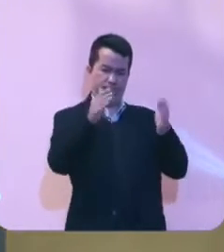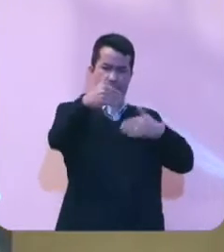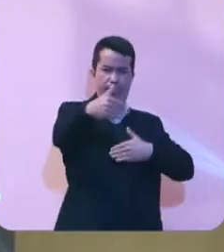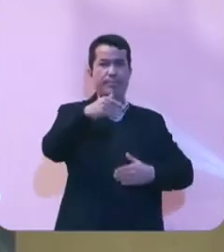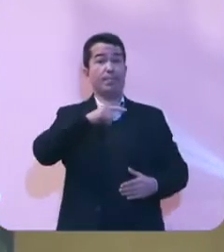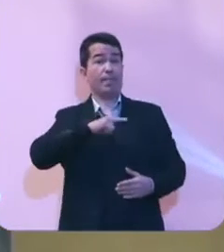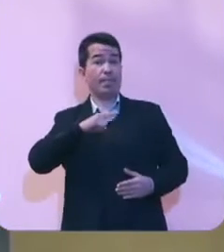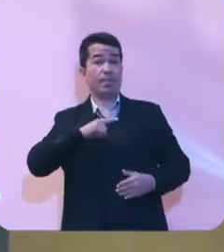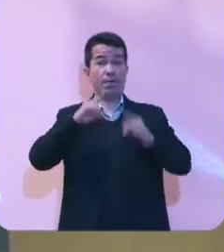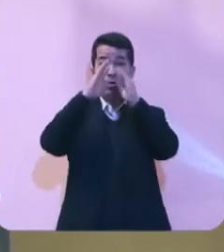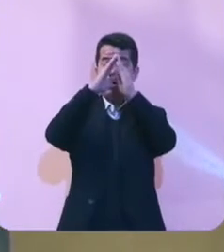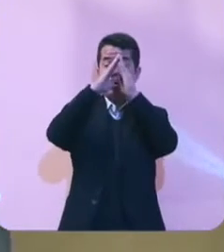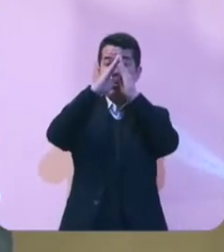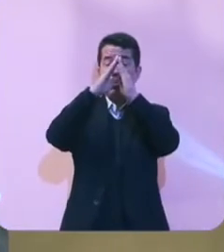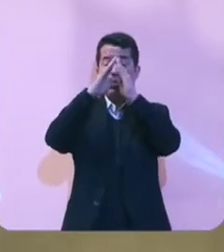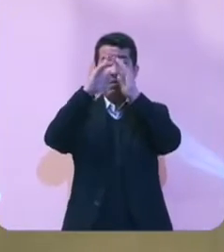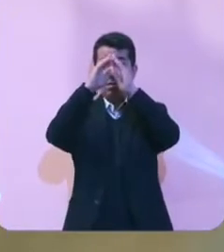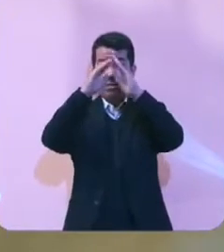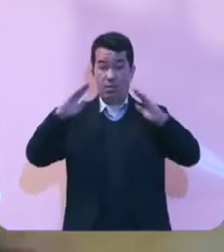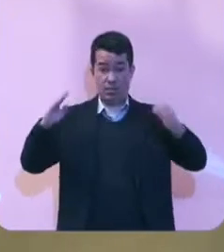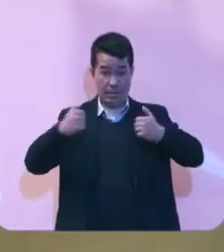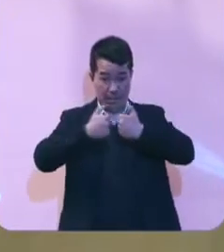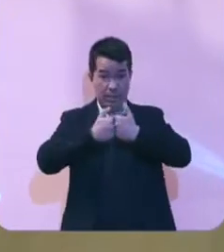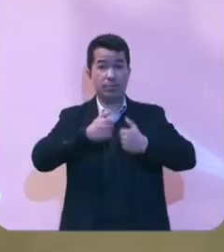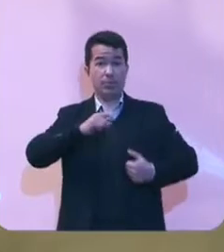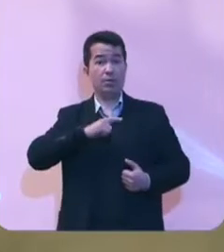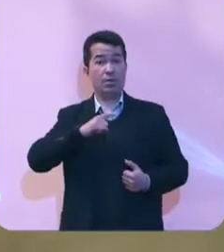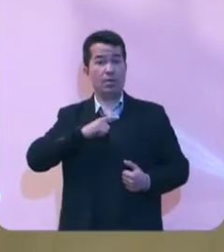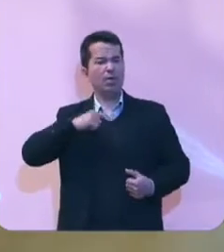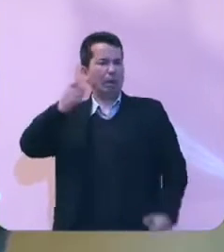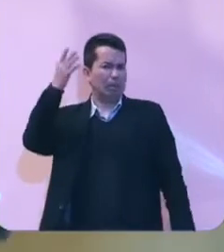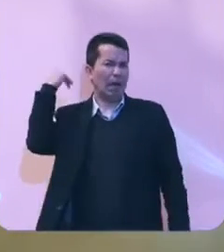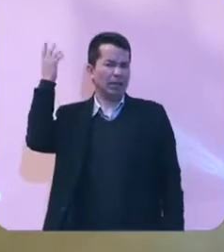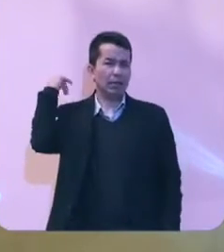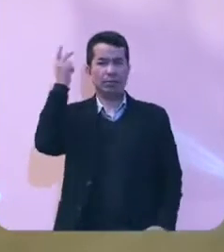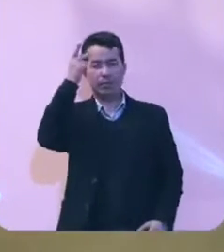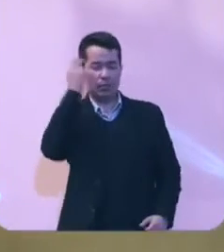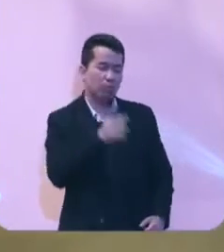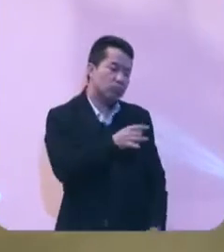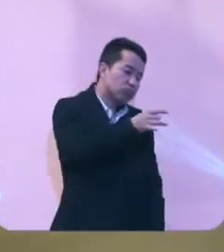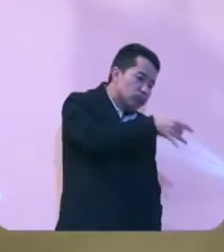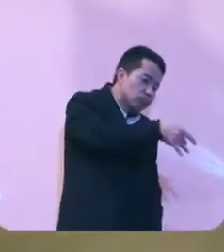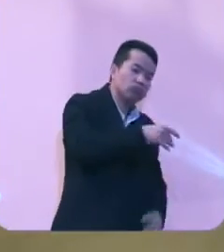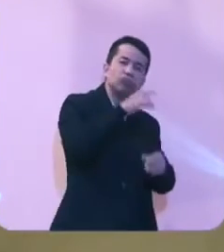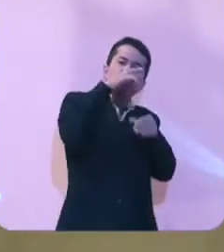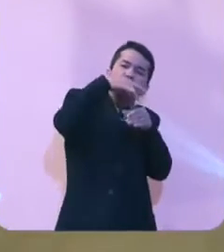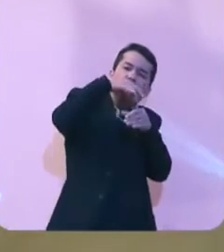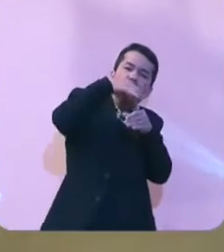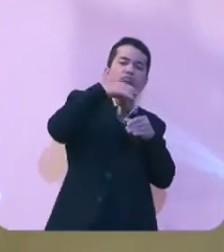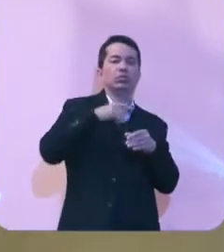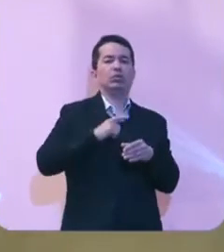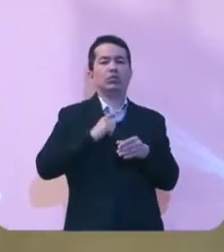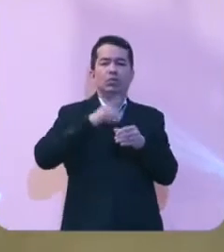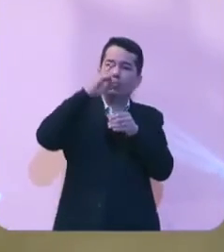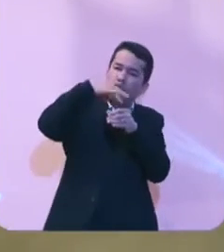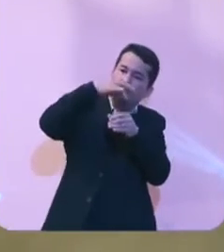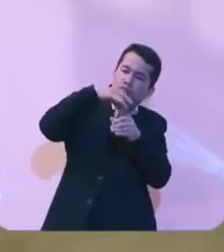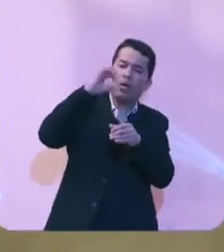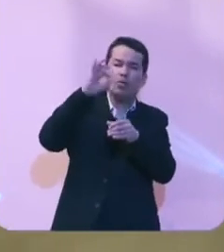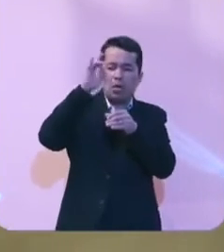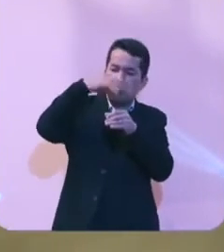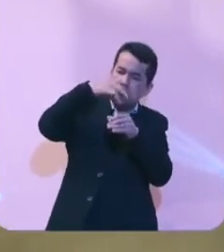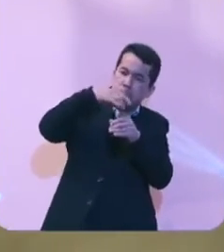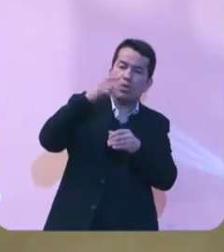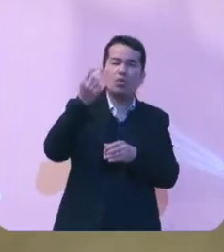para manutenção de um determinado projeto. Isso já acontecia naquele tempo, as pessoas vinham e colocavam a oferta na